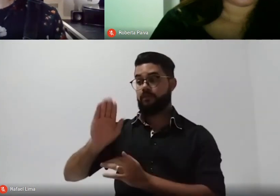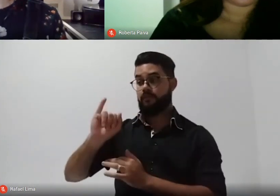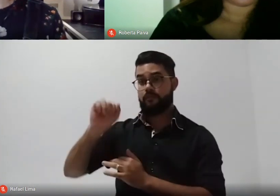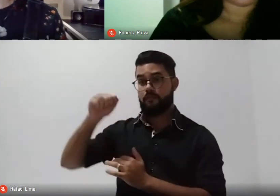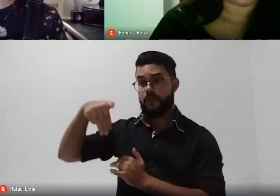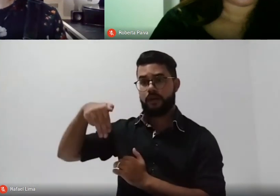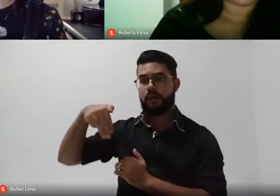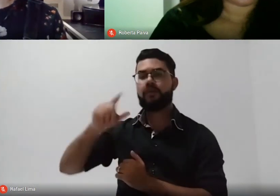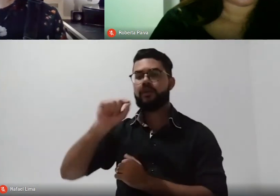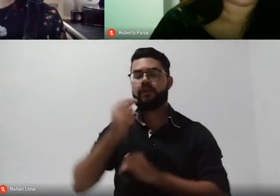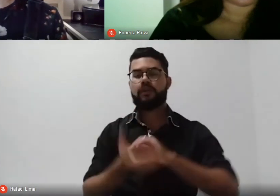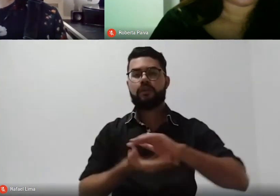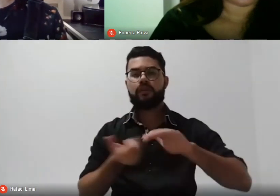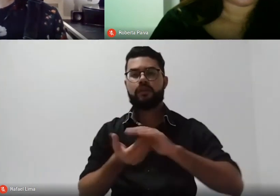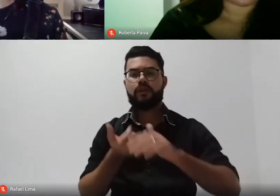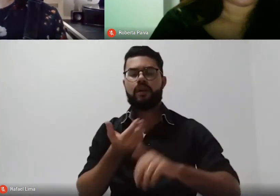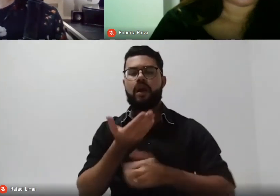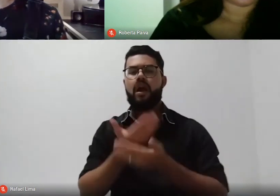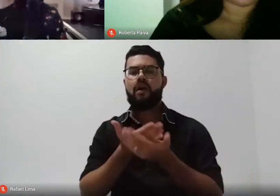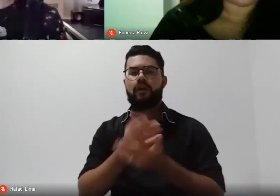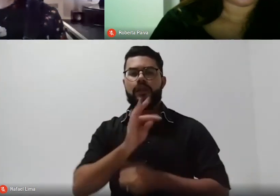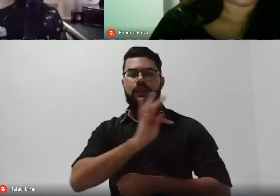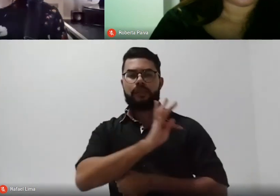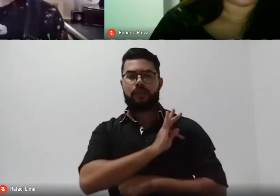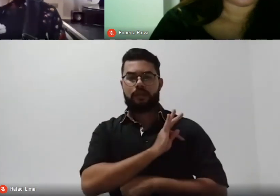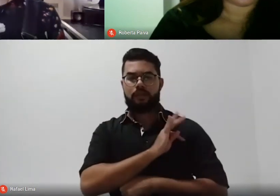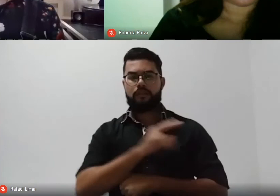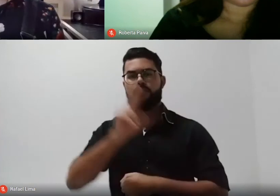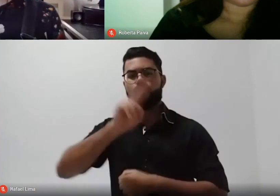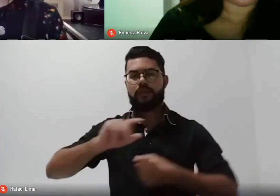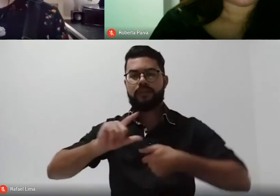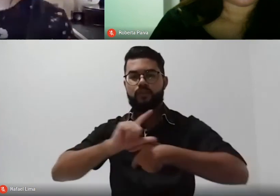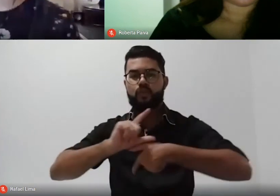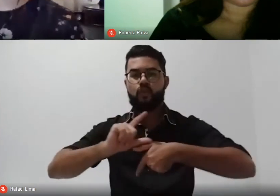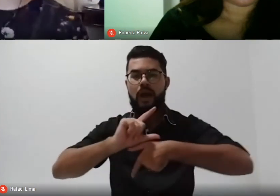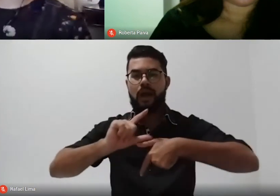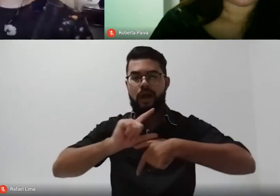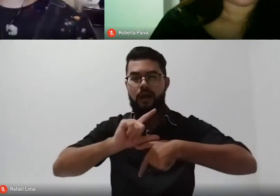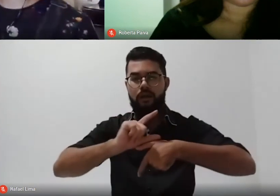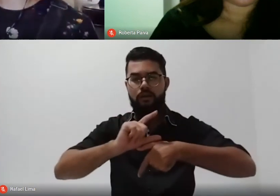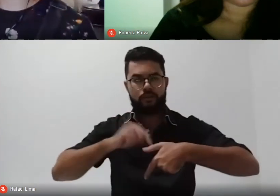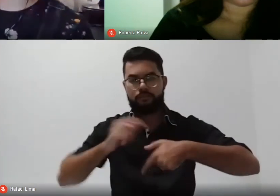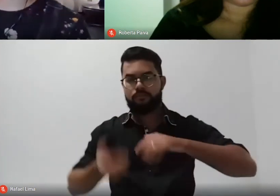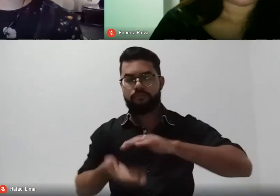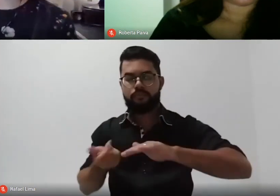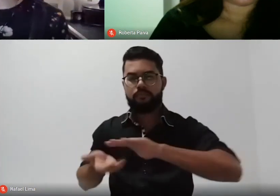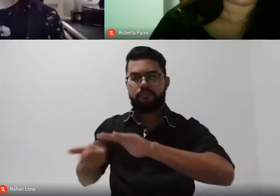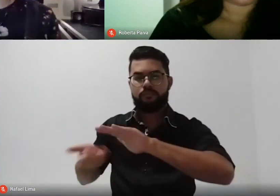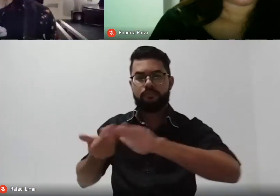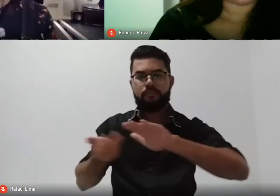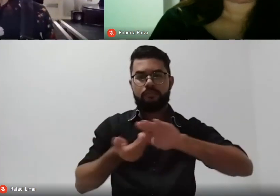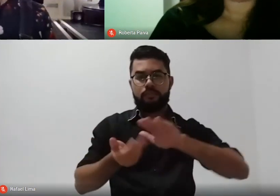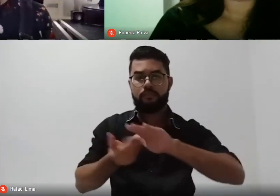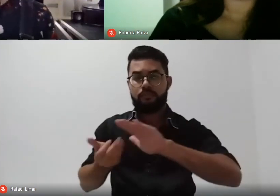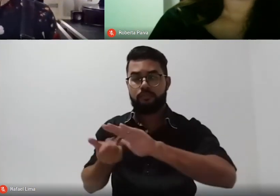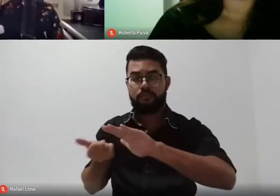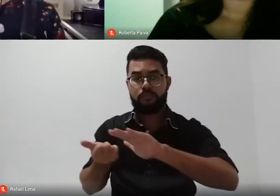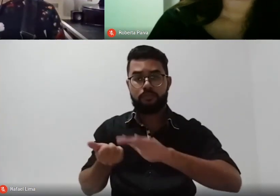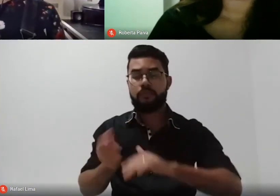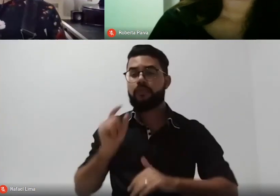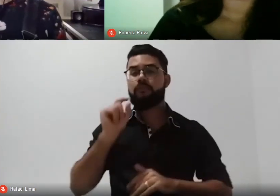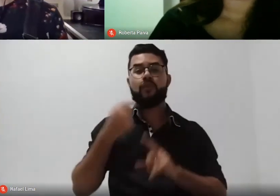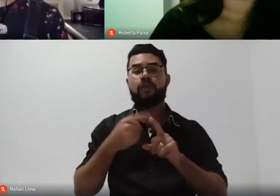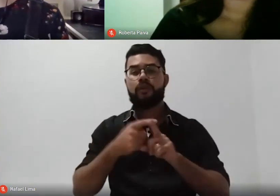as aulas técnicas que estavam previstas para trabalhar com esquadros. Né? Sim, Nós eliminamos essas aulas. Foi. Ao entender que a